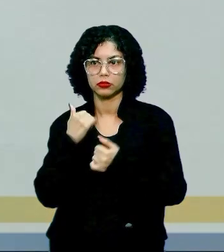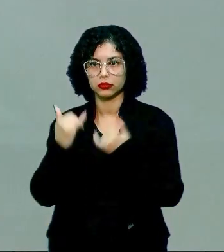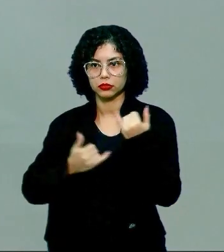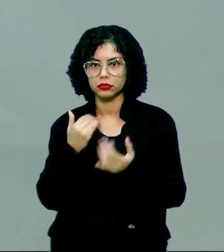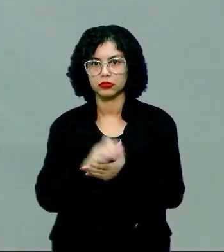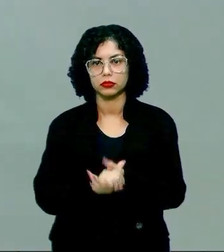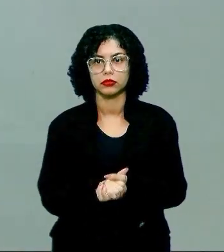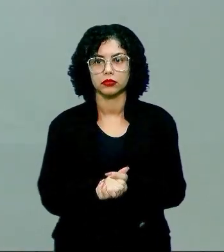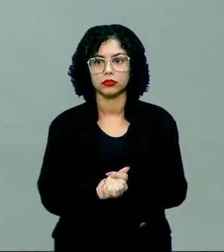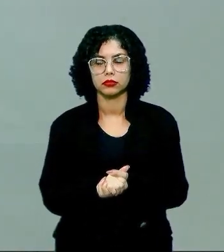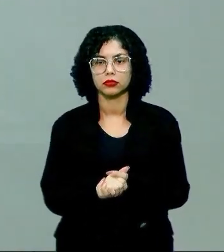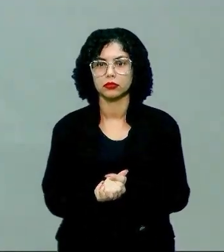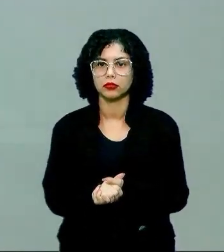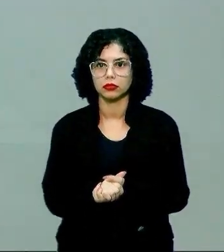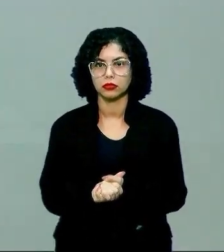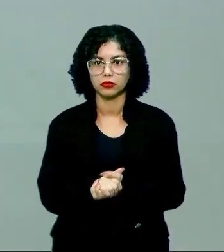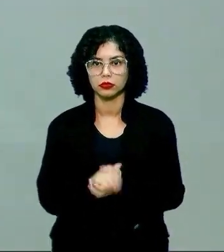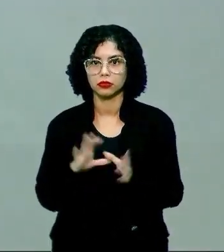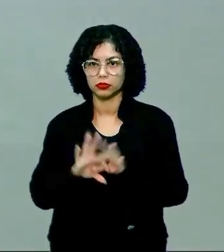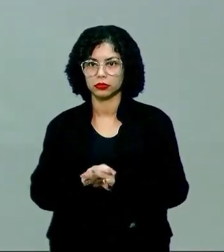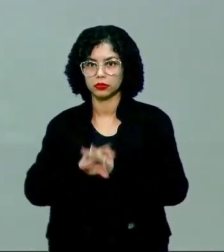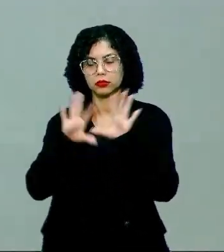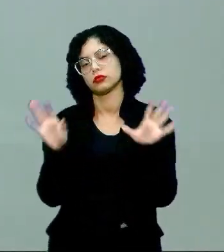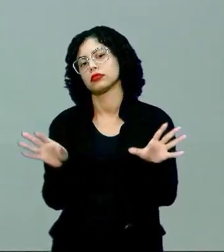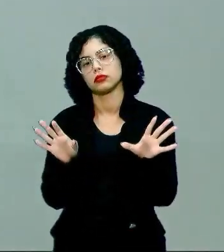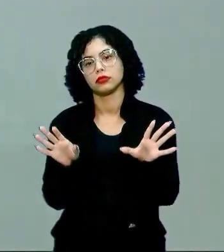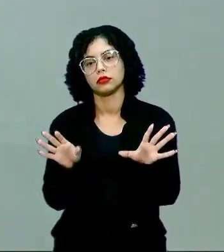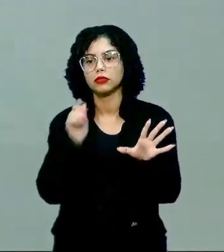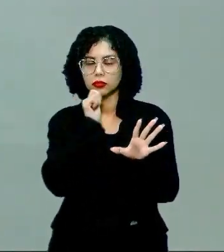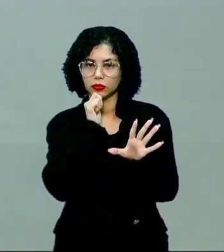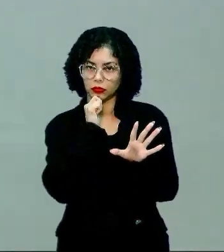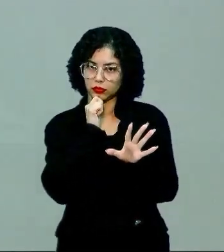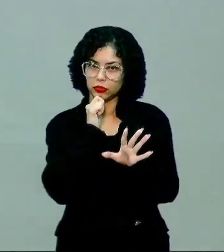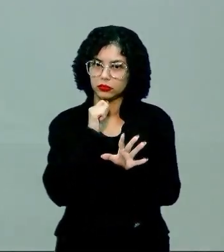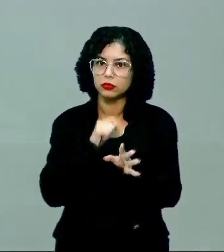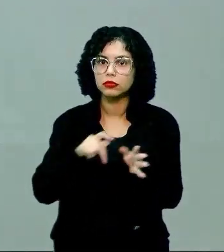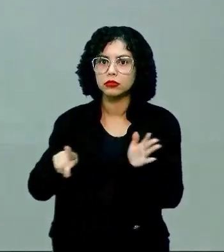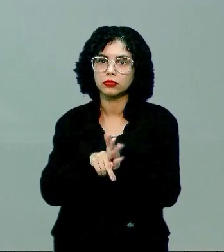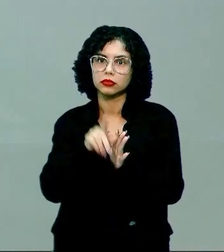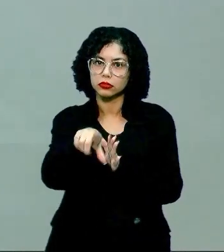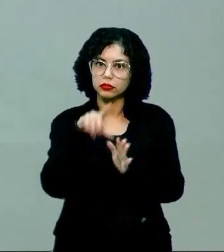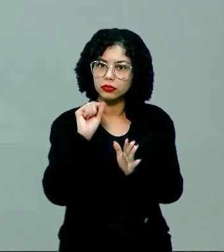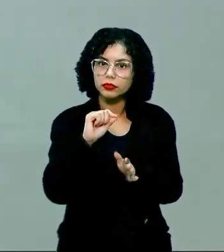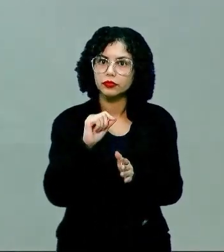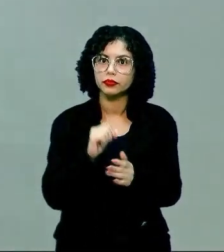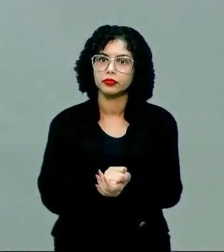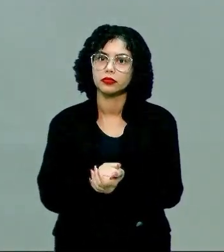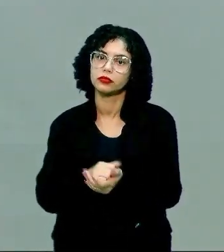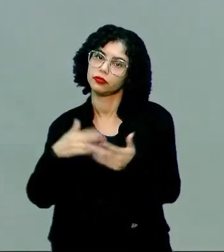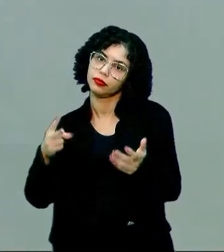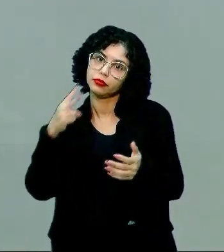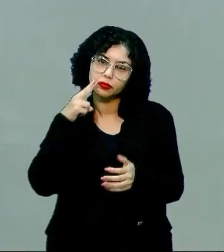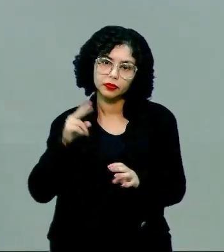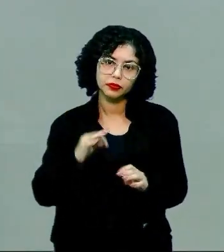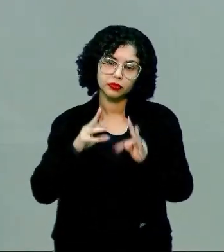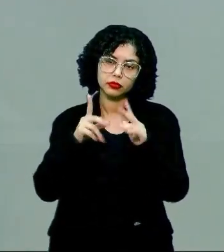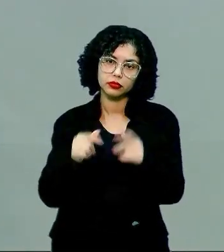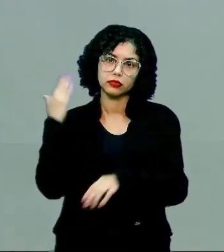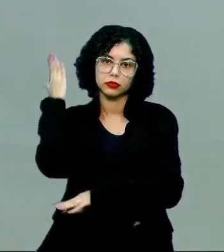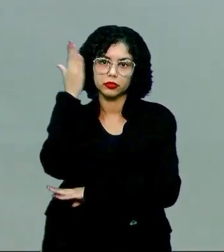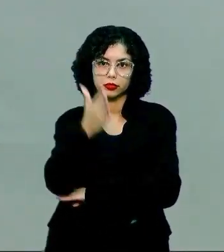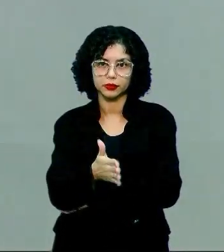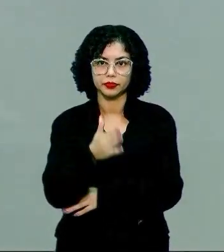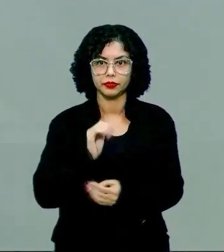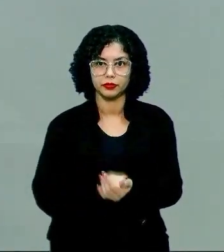ginástica brincar mais uma vez livre liberdade autonomia Independência vejam que todo